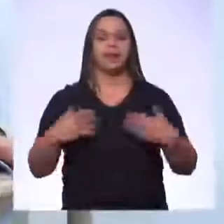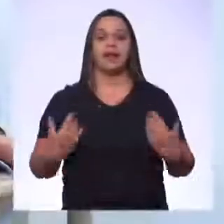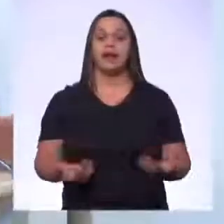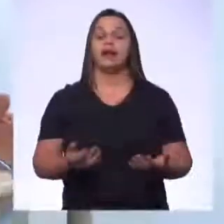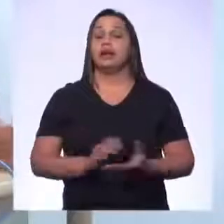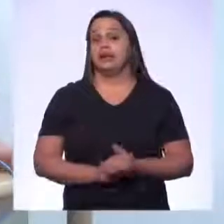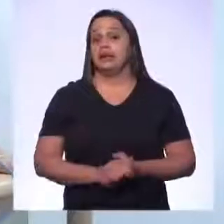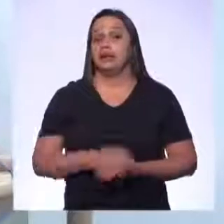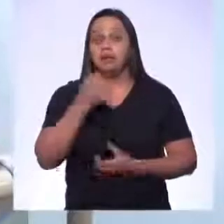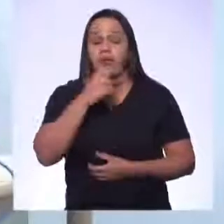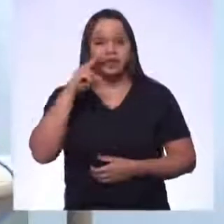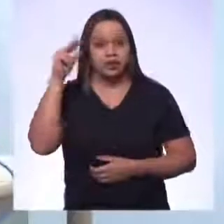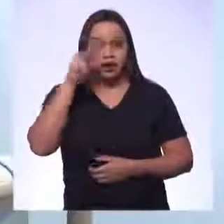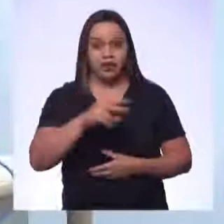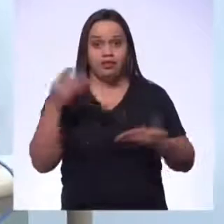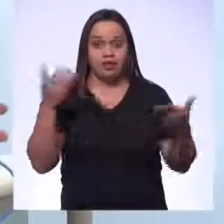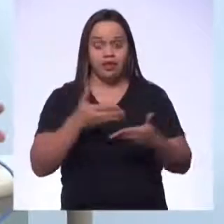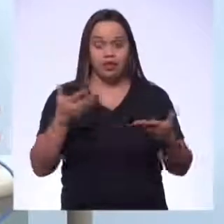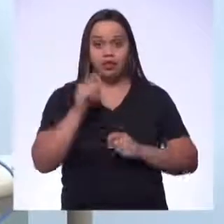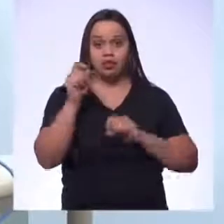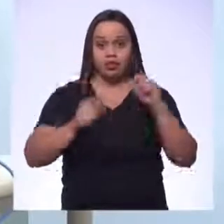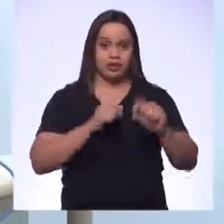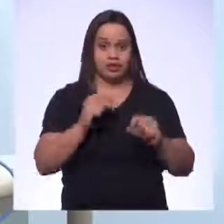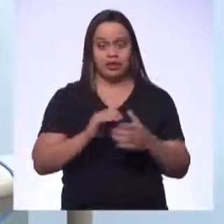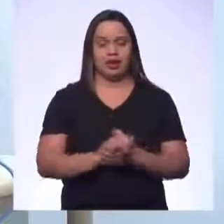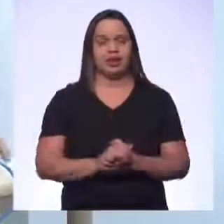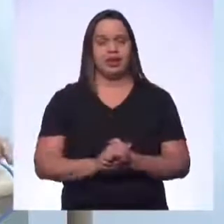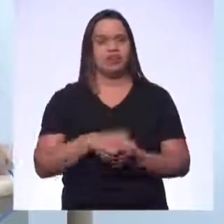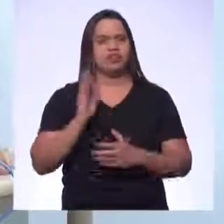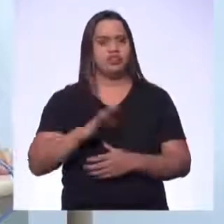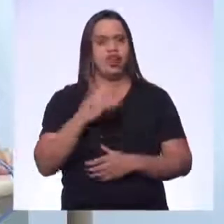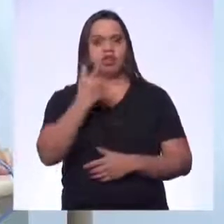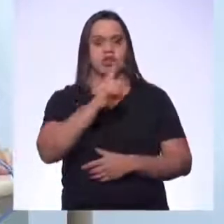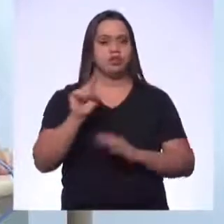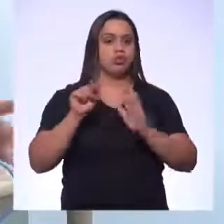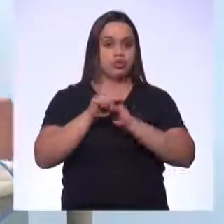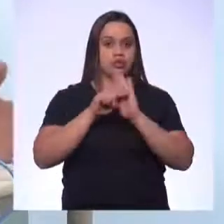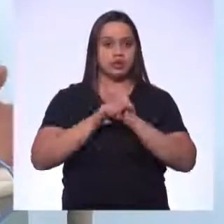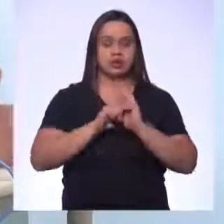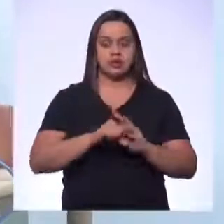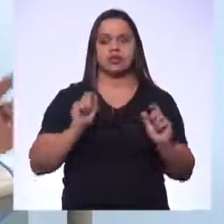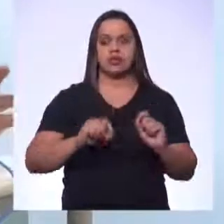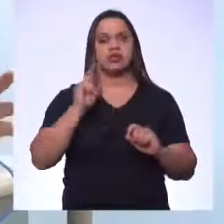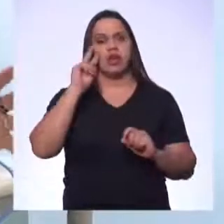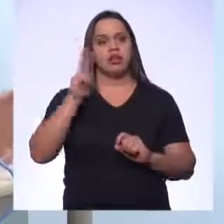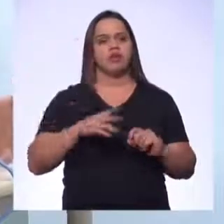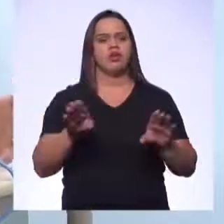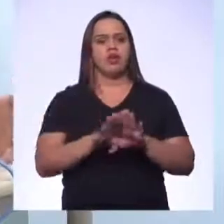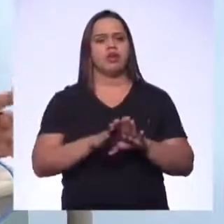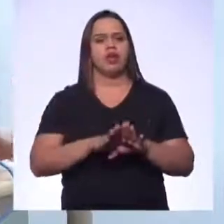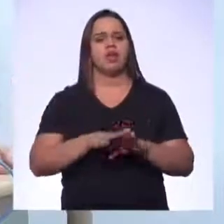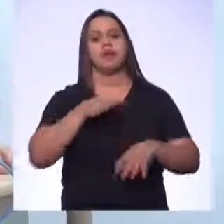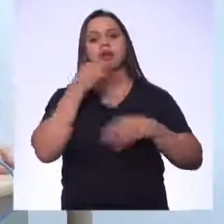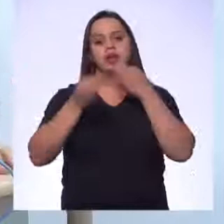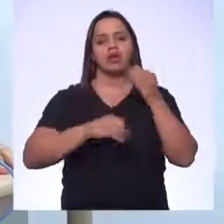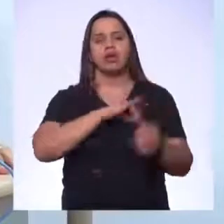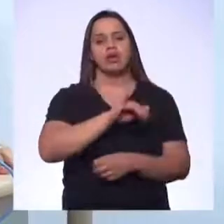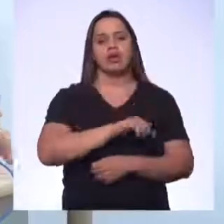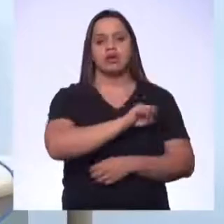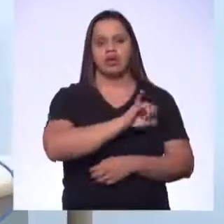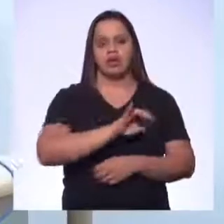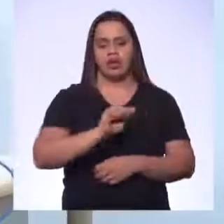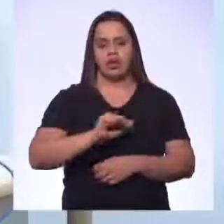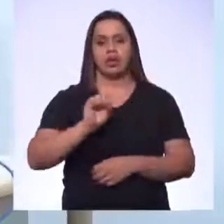Bom, então vocês viram aí, né, na realidade, né, com as últimas pesquisas, né, e até o comentário da Jéssica e da Samantha aí falando que